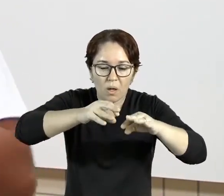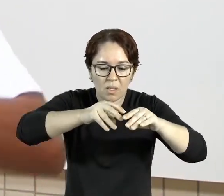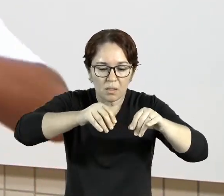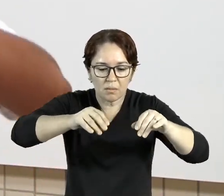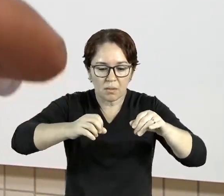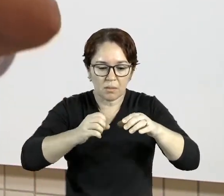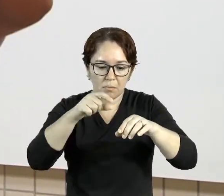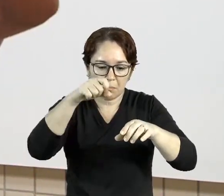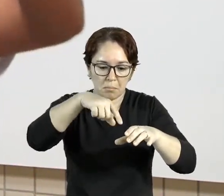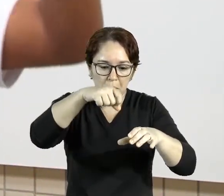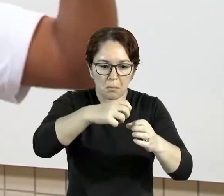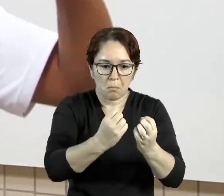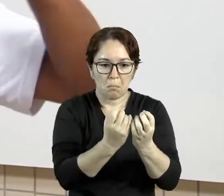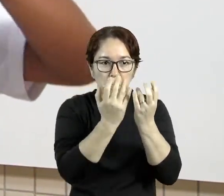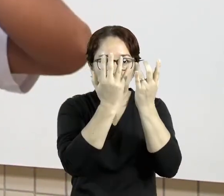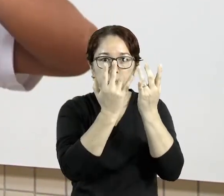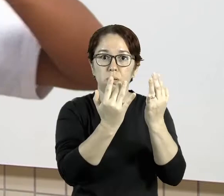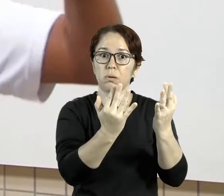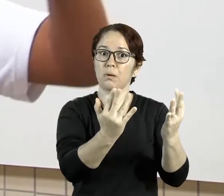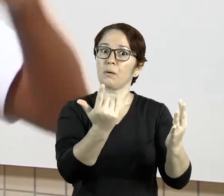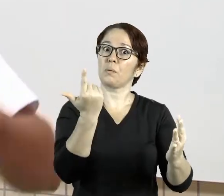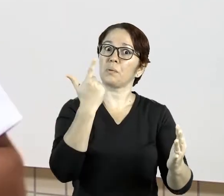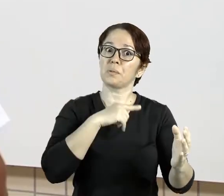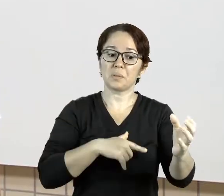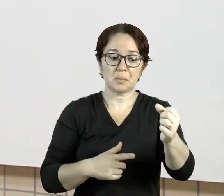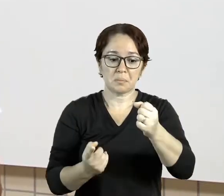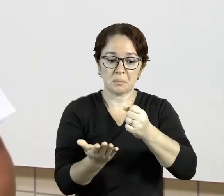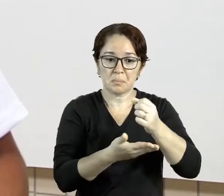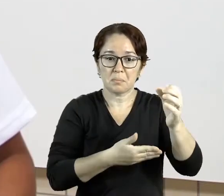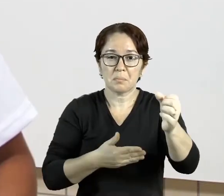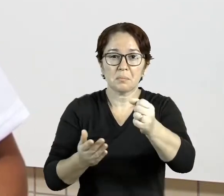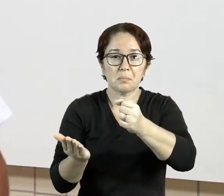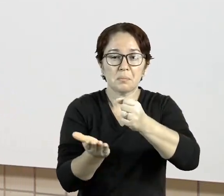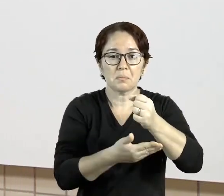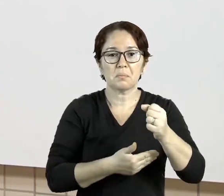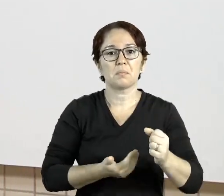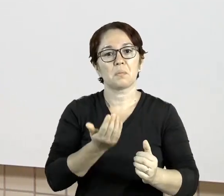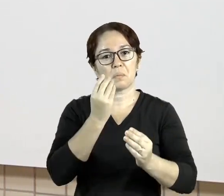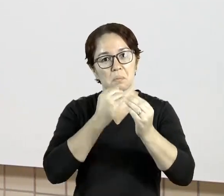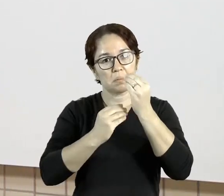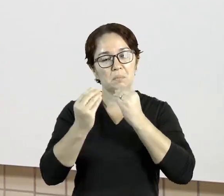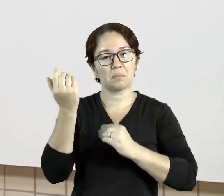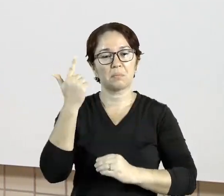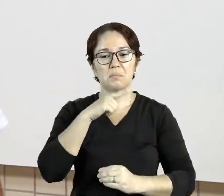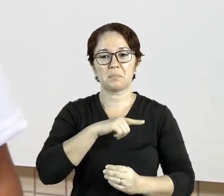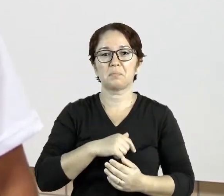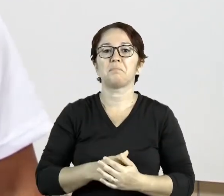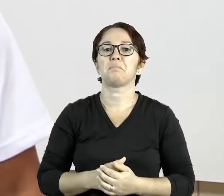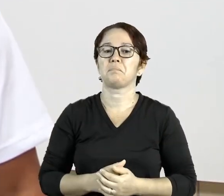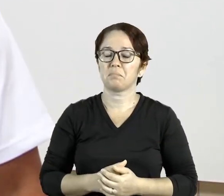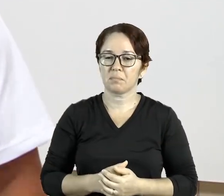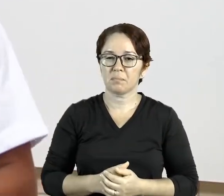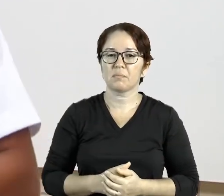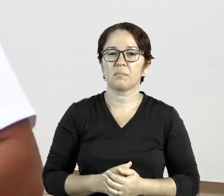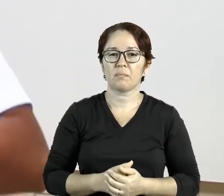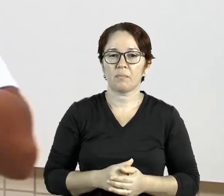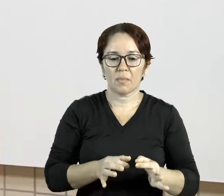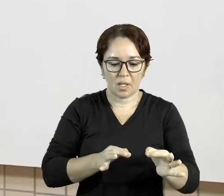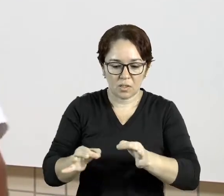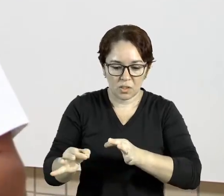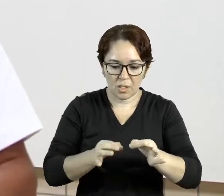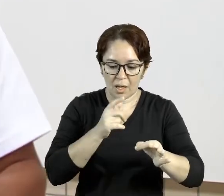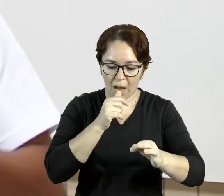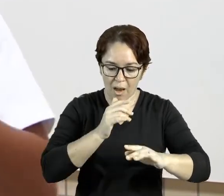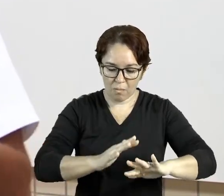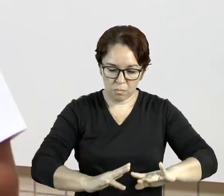eles construíam, eles rodeavam um determinado local de madeira e eles colocavam lá, tá, material orgânico, certo?